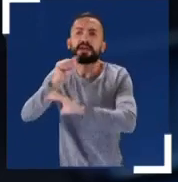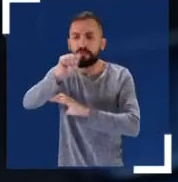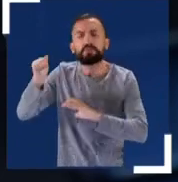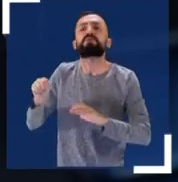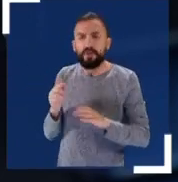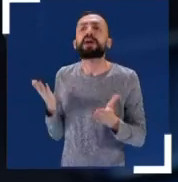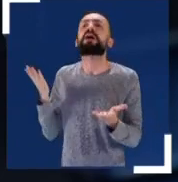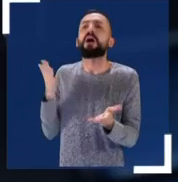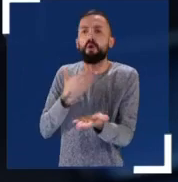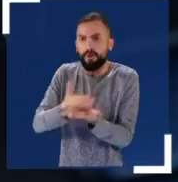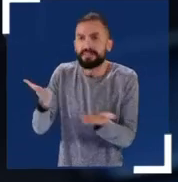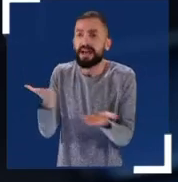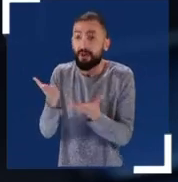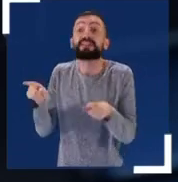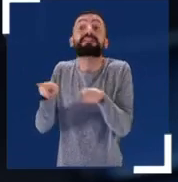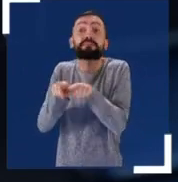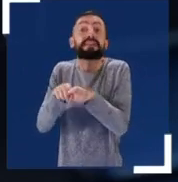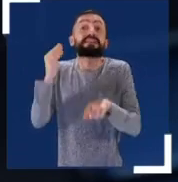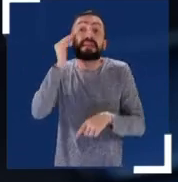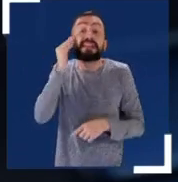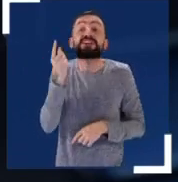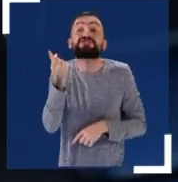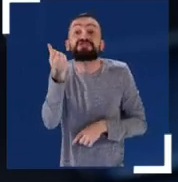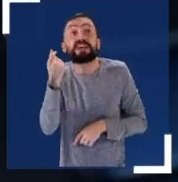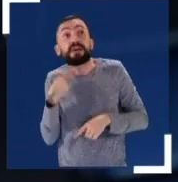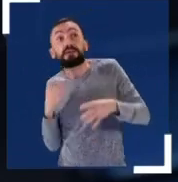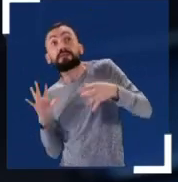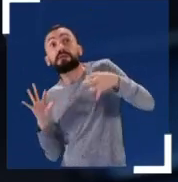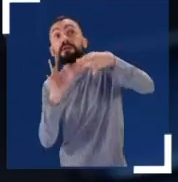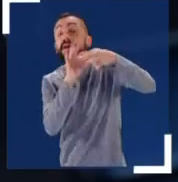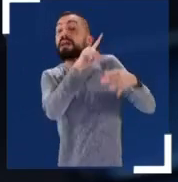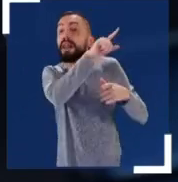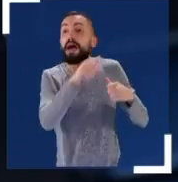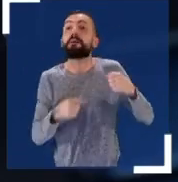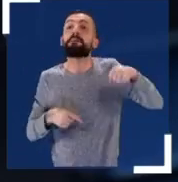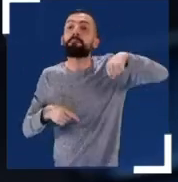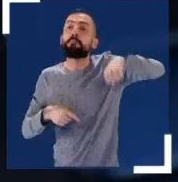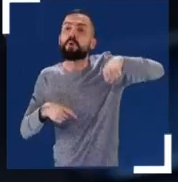capitalizá-la também na Bolsa de Nova York para que ela possa ter mais recursos